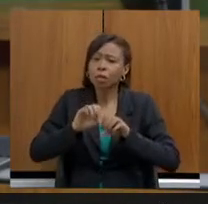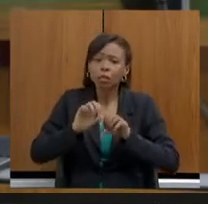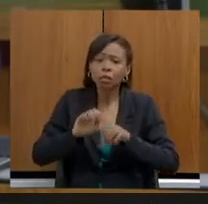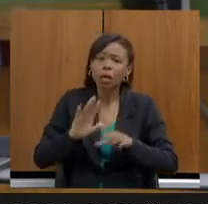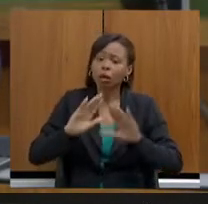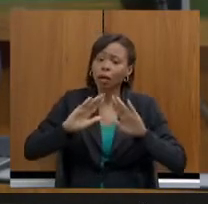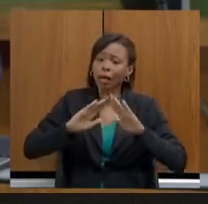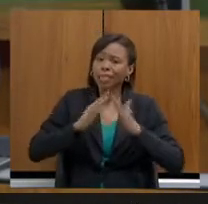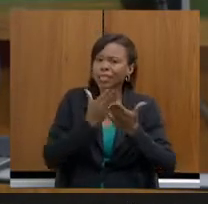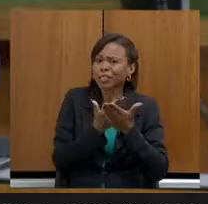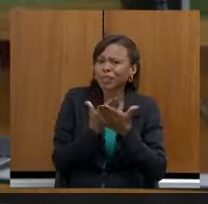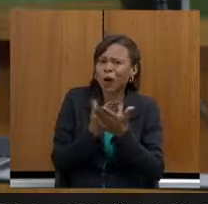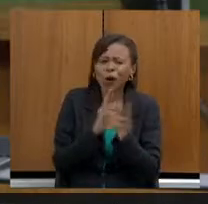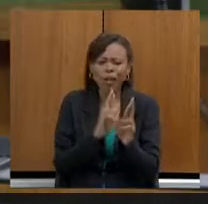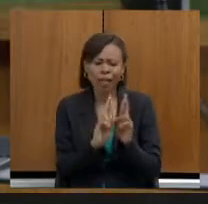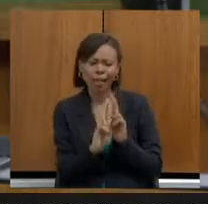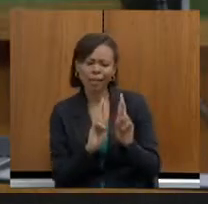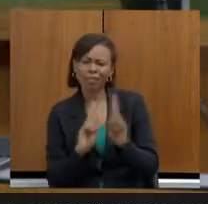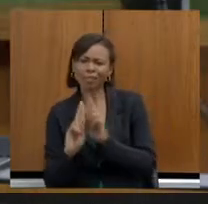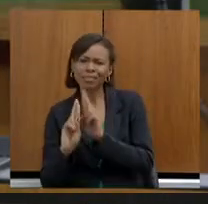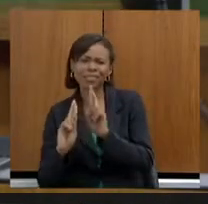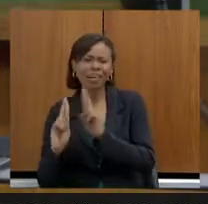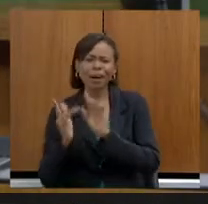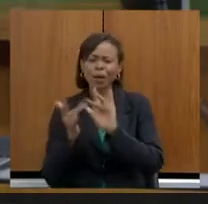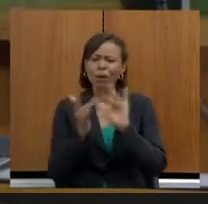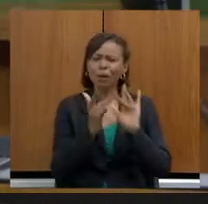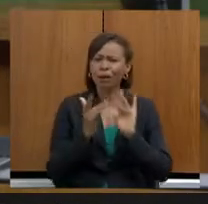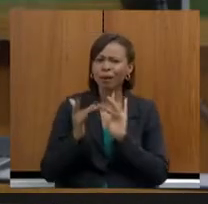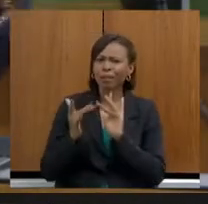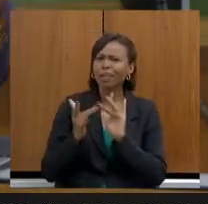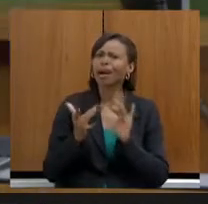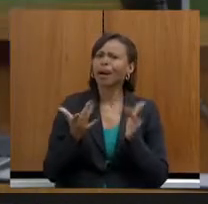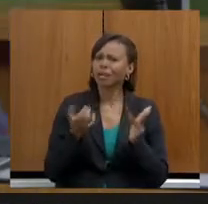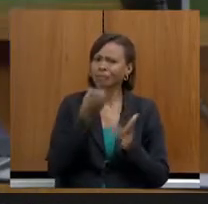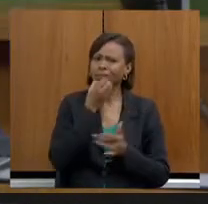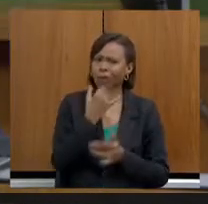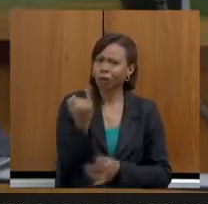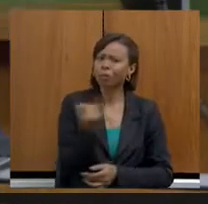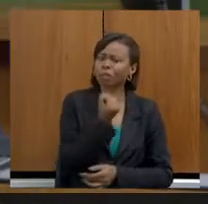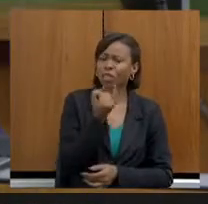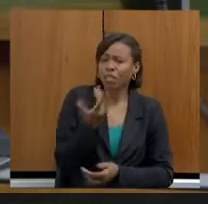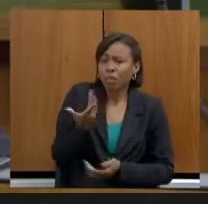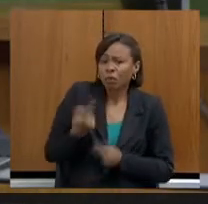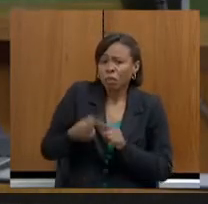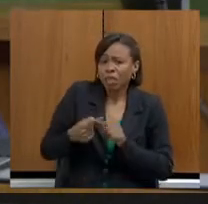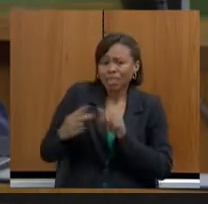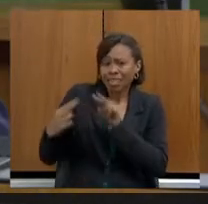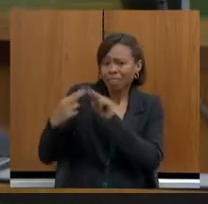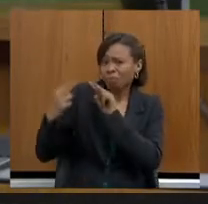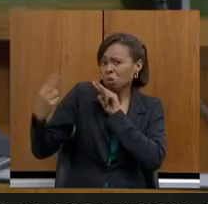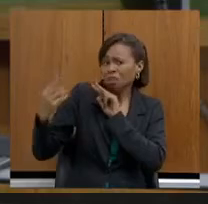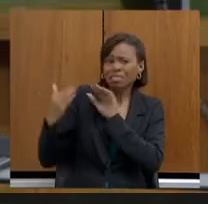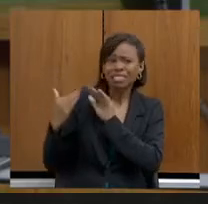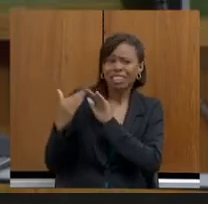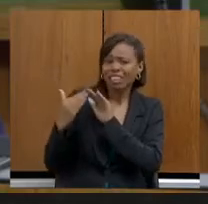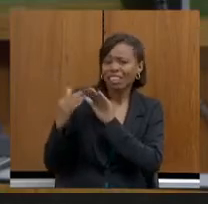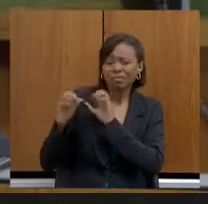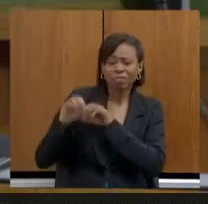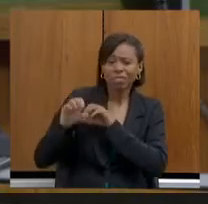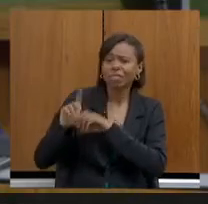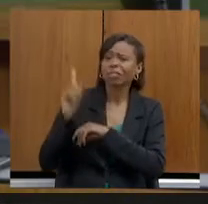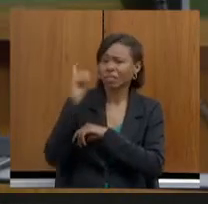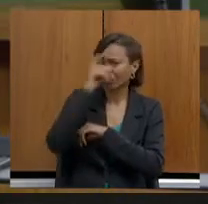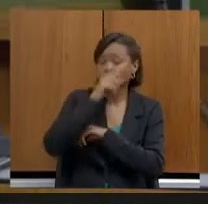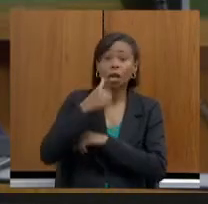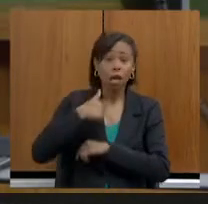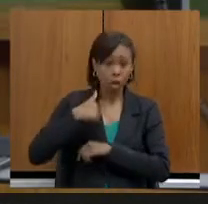escola são as relações que fazem a diferença a relação remota em casa é muito difícil e eu falo isso porque